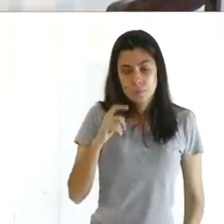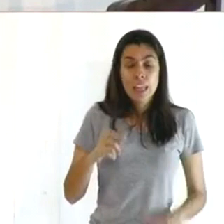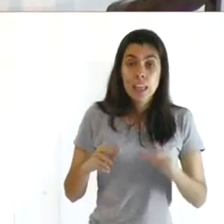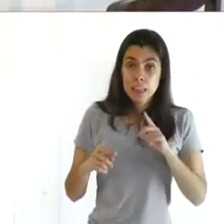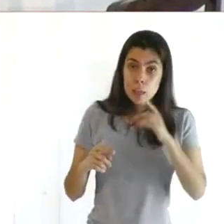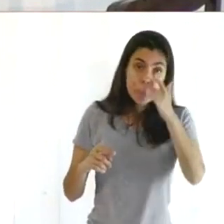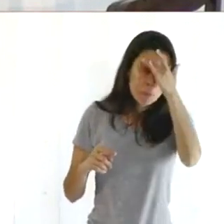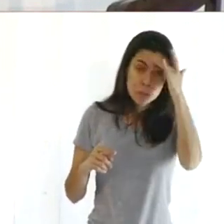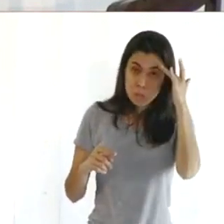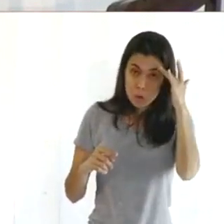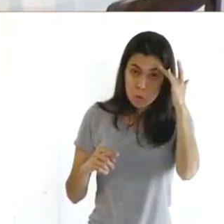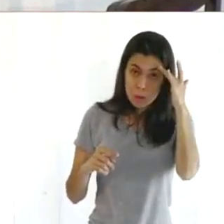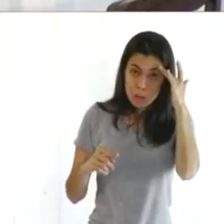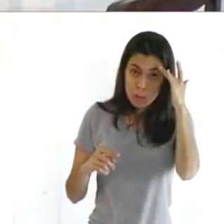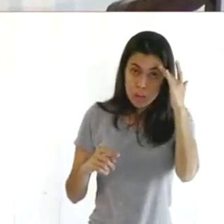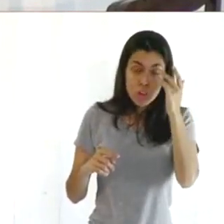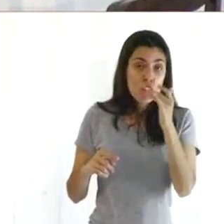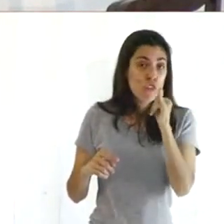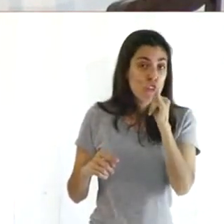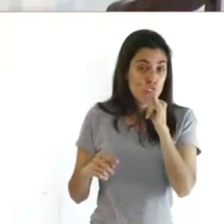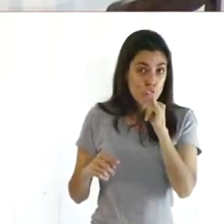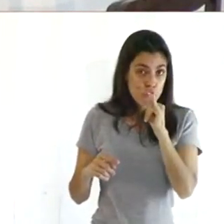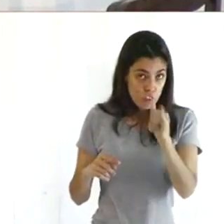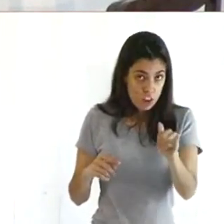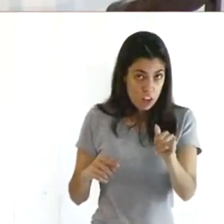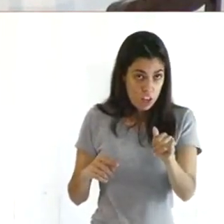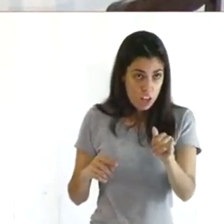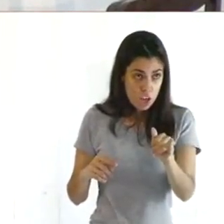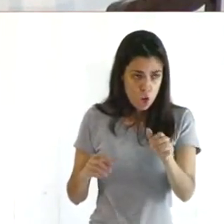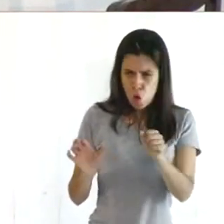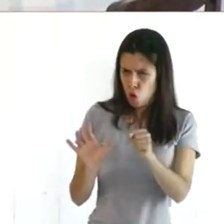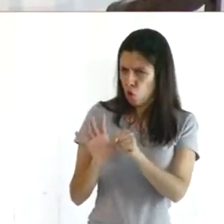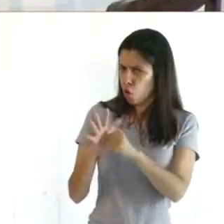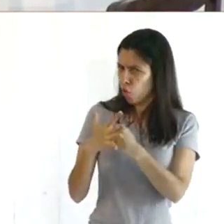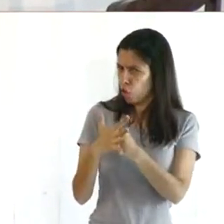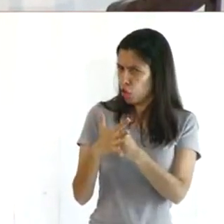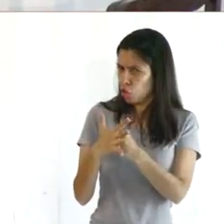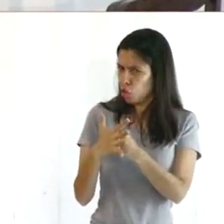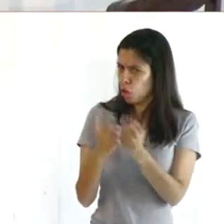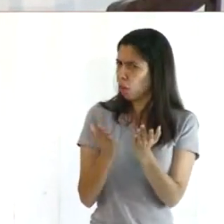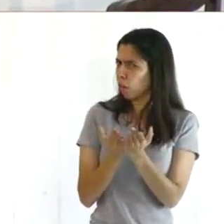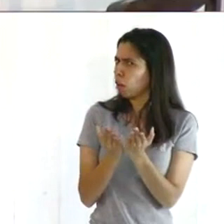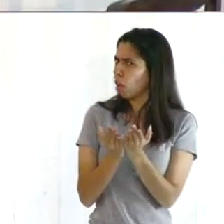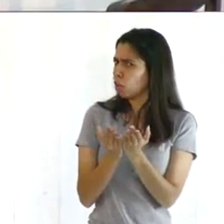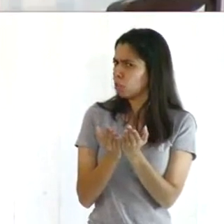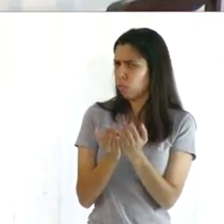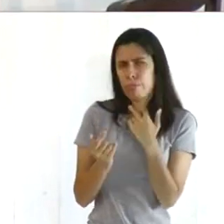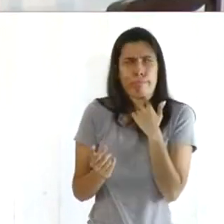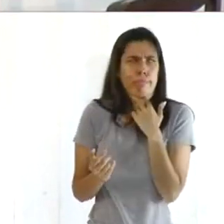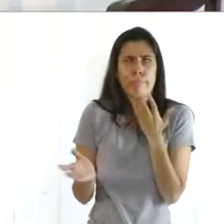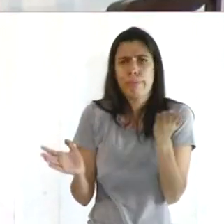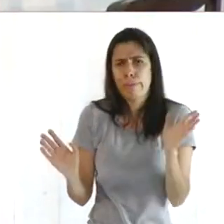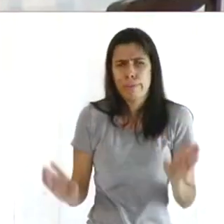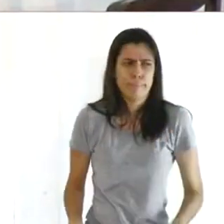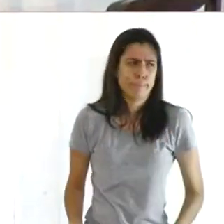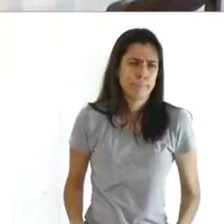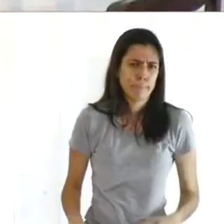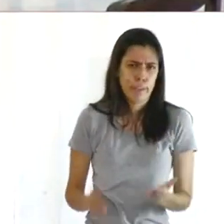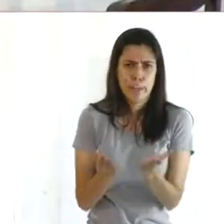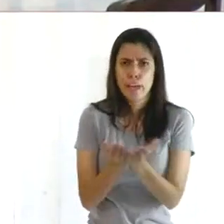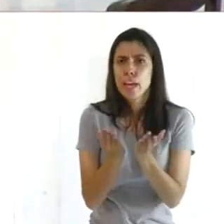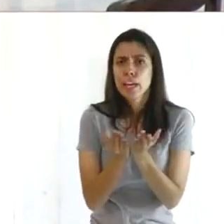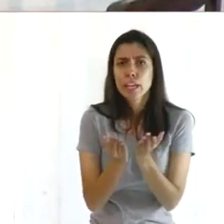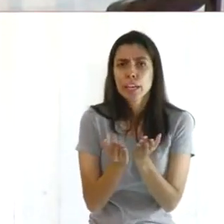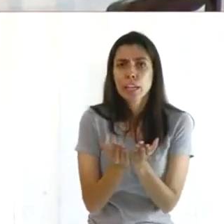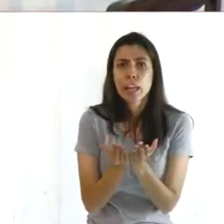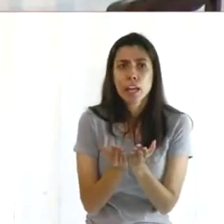até pregando que crente não pega Covid. É um absurdo, irmãos, esse tipo de evangelho que se prega por aí, que